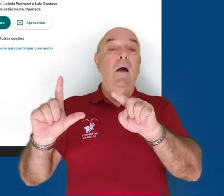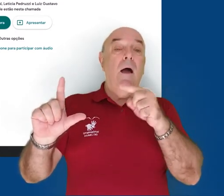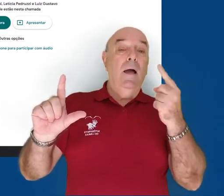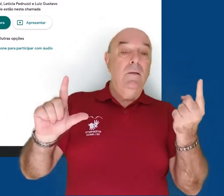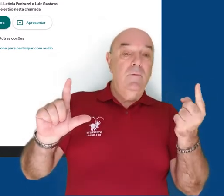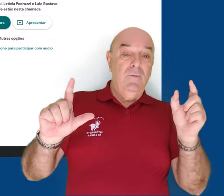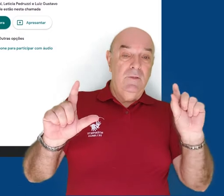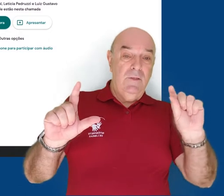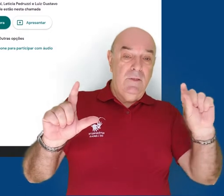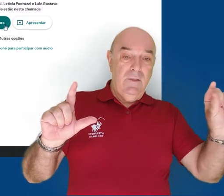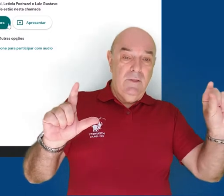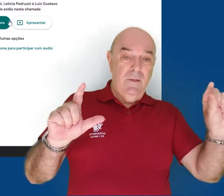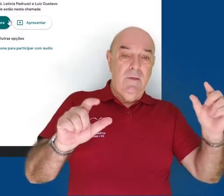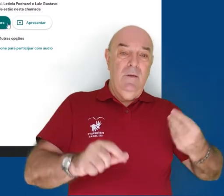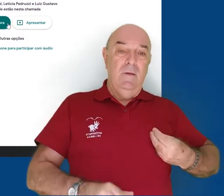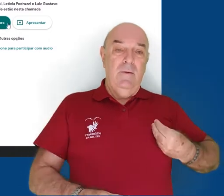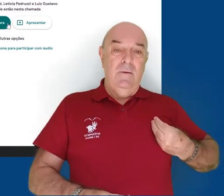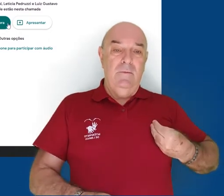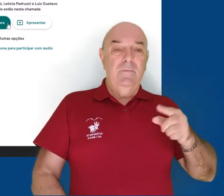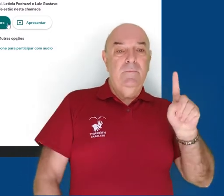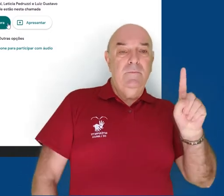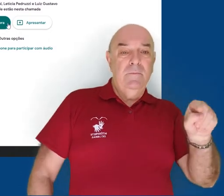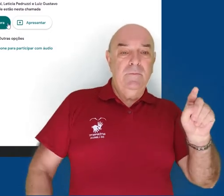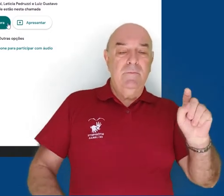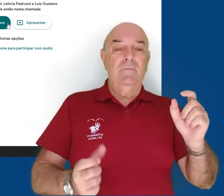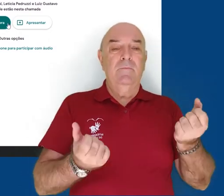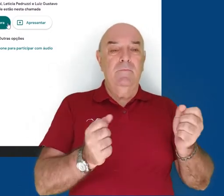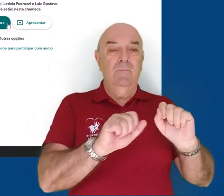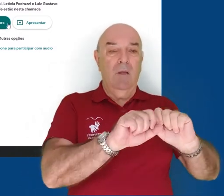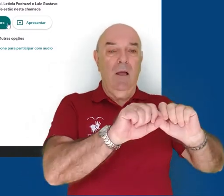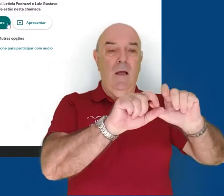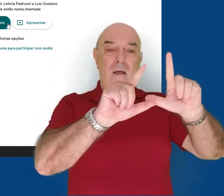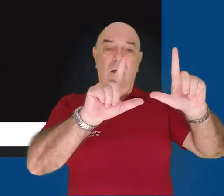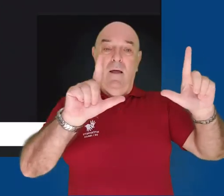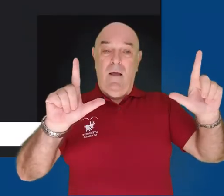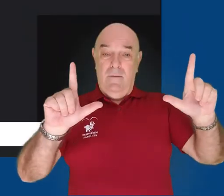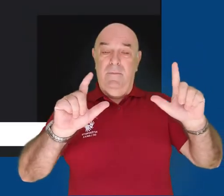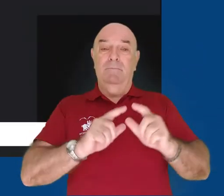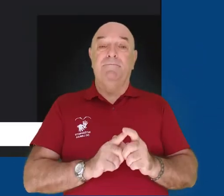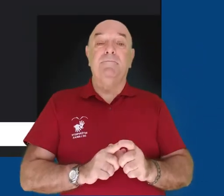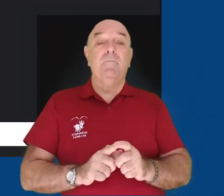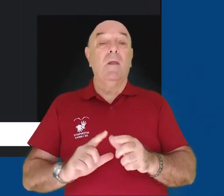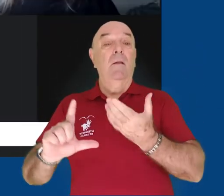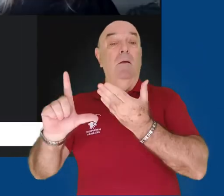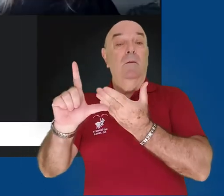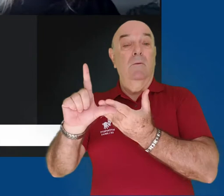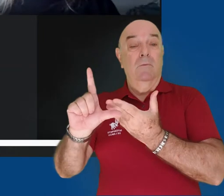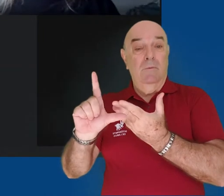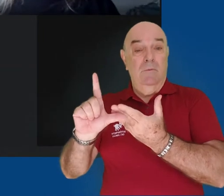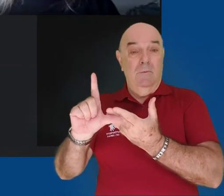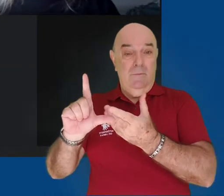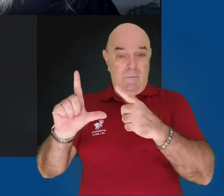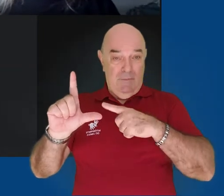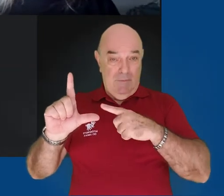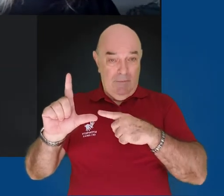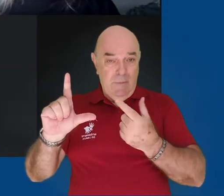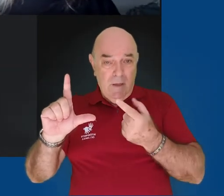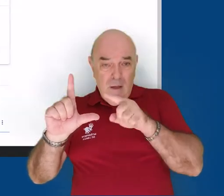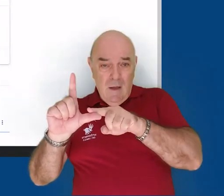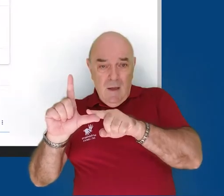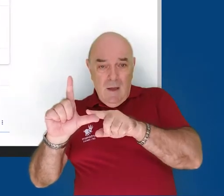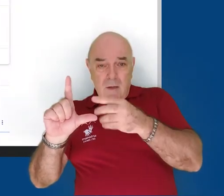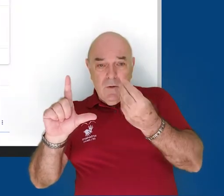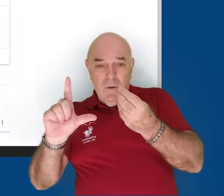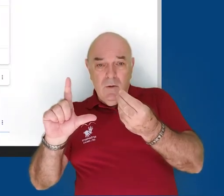clicamos em participar agora o primeiro ícone no lado direito podemos então voltar ao google classroom